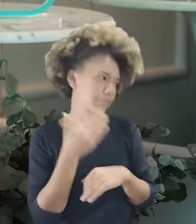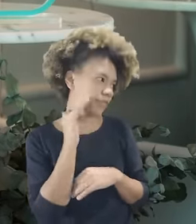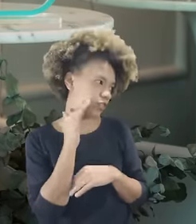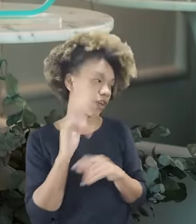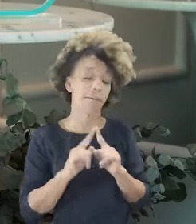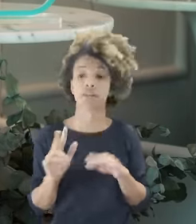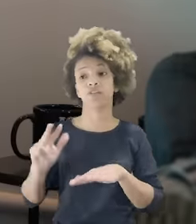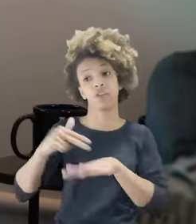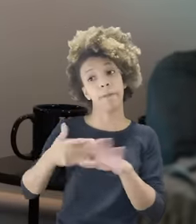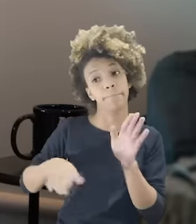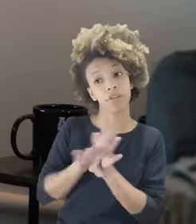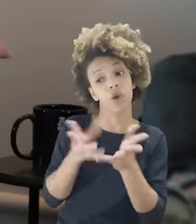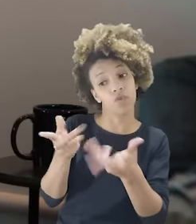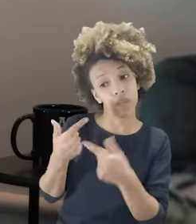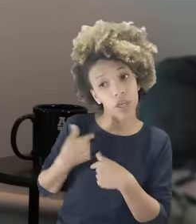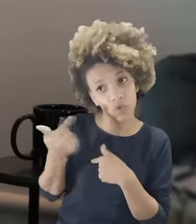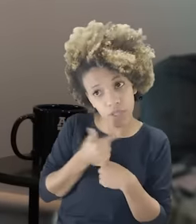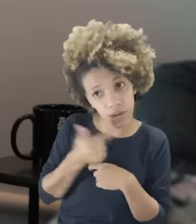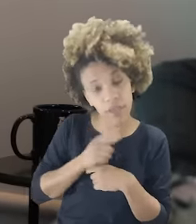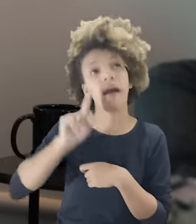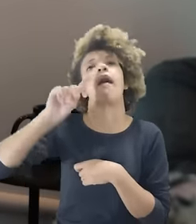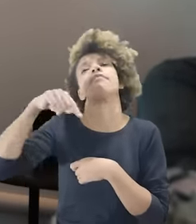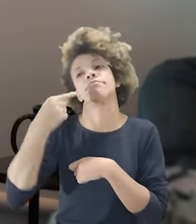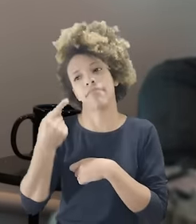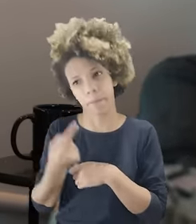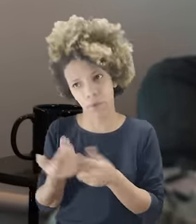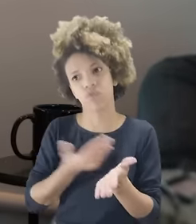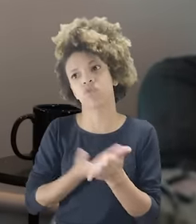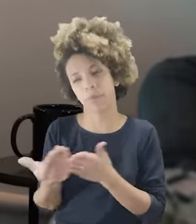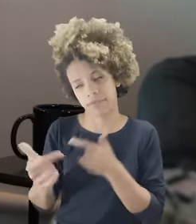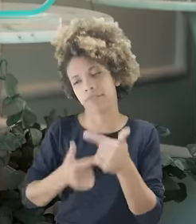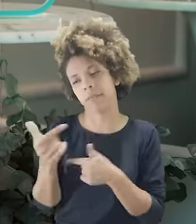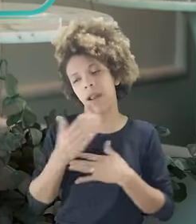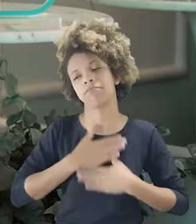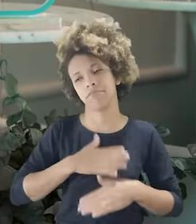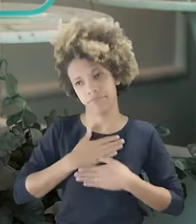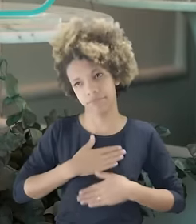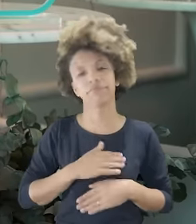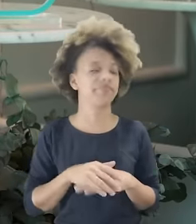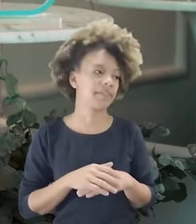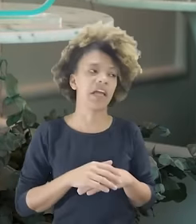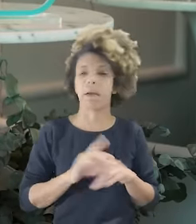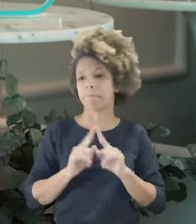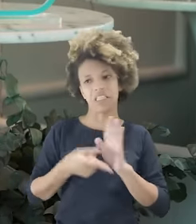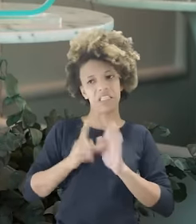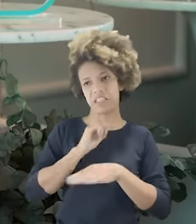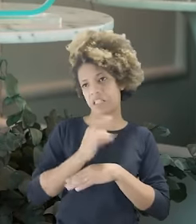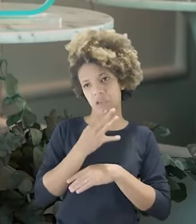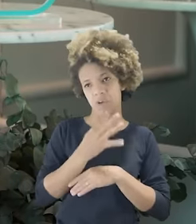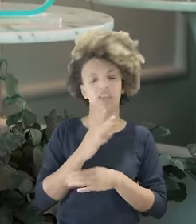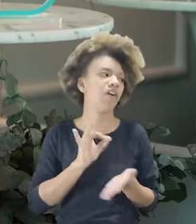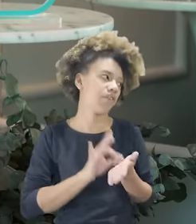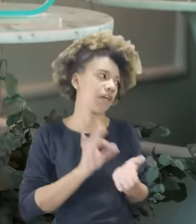chance eu vou entrar primeiro eu tenho que te convencer que eu sou engraçado aí depois a gente começa a passar as coisas ninguém te conhece